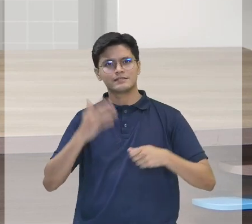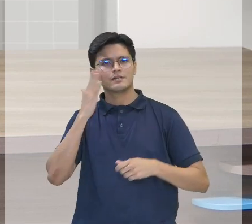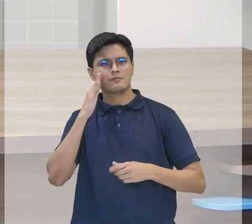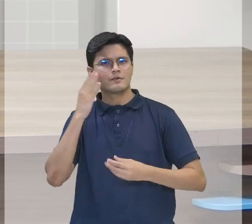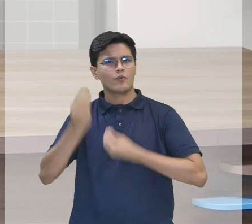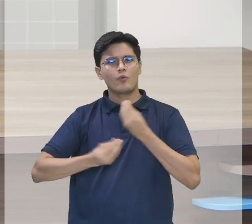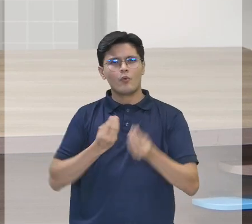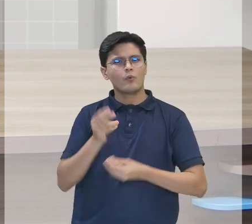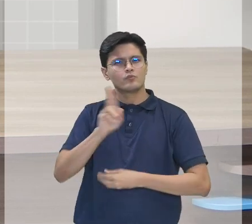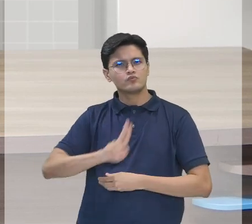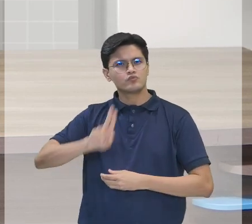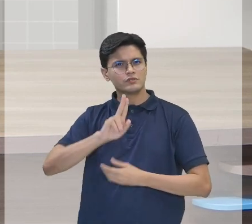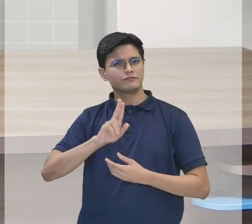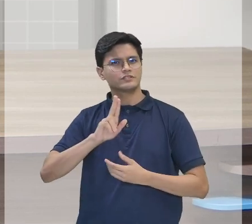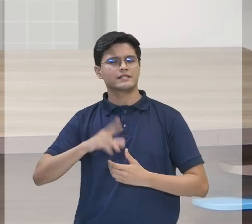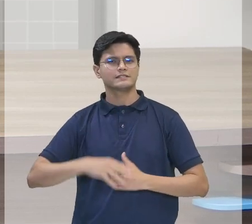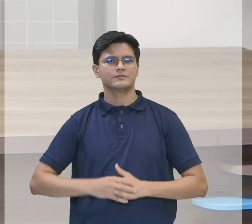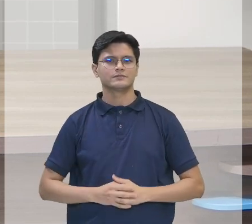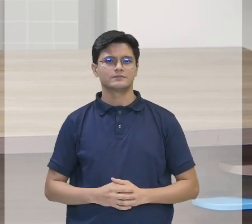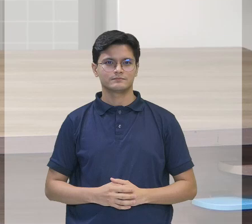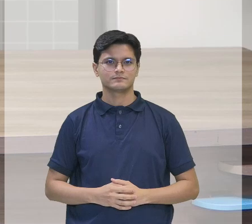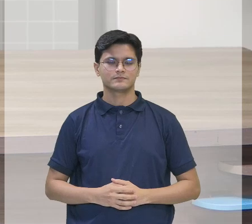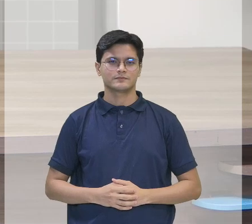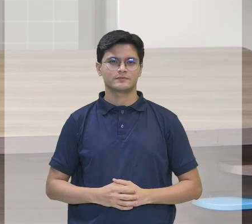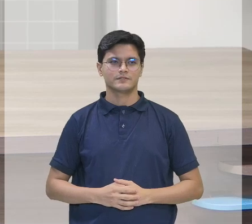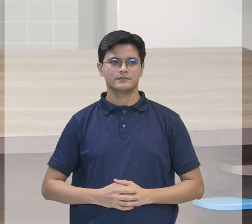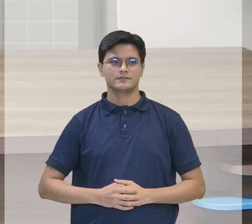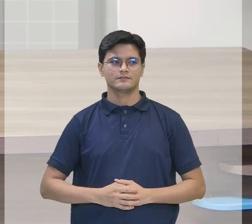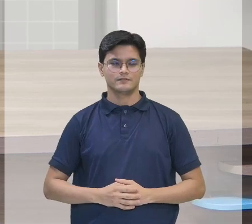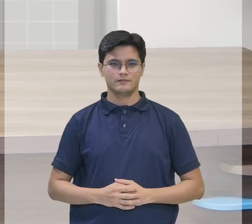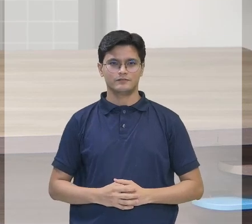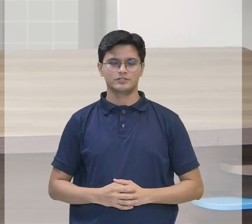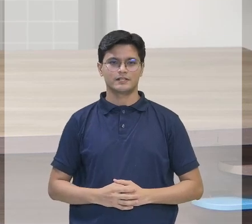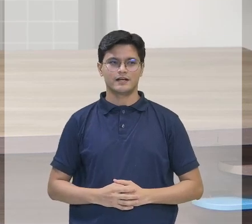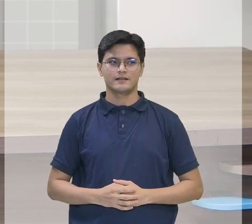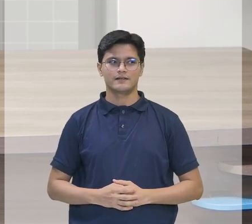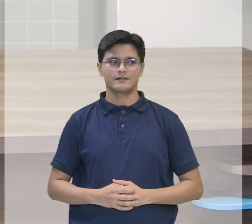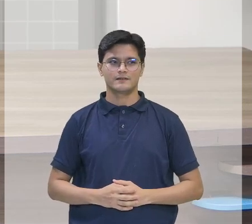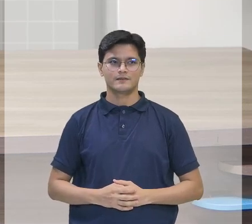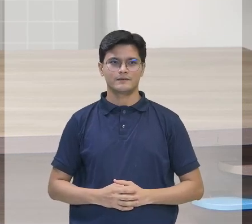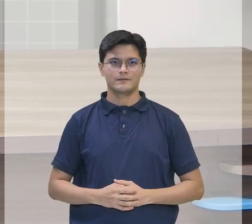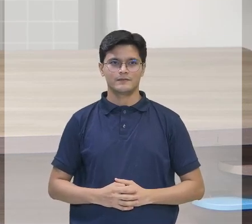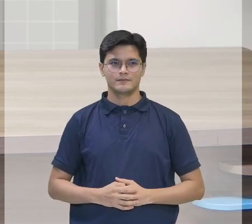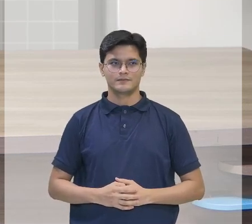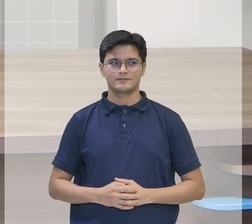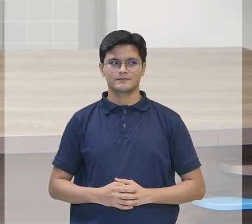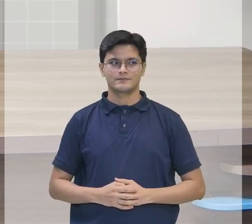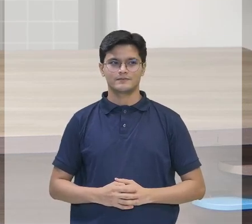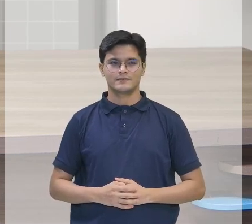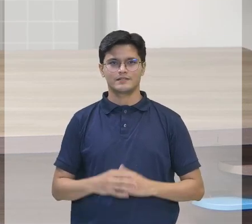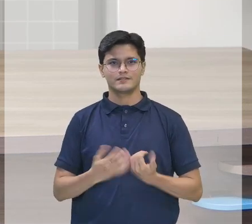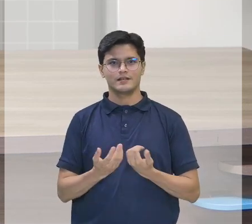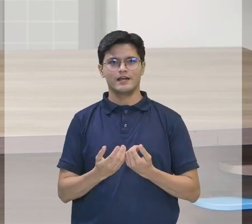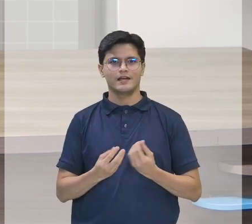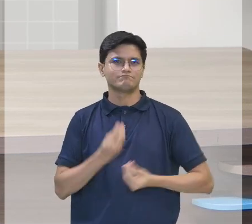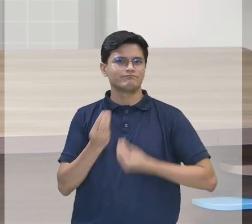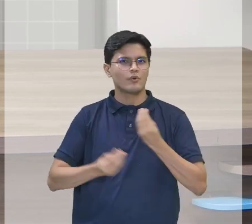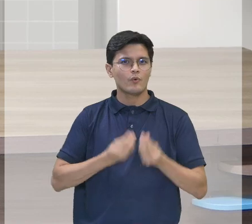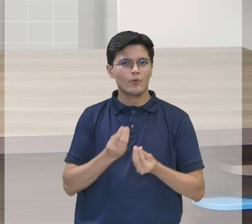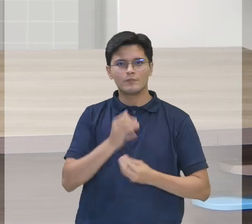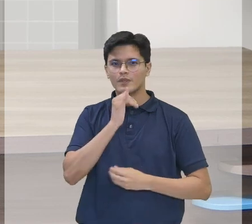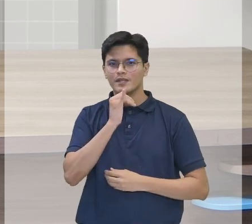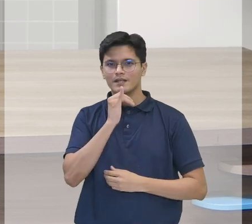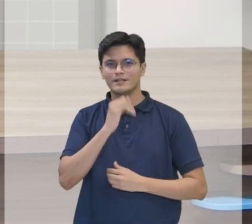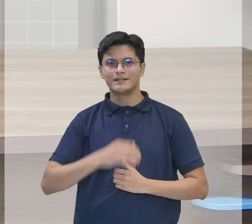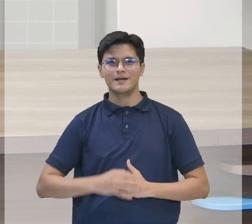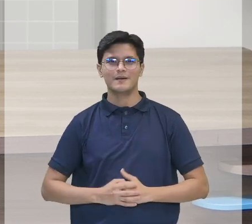tarefas rápido, esquecem de checar, de fazer uma revisão, e às vezes erram, né, por simplesmente